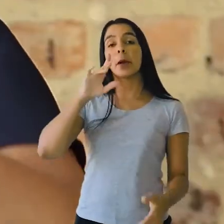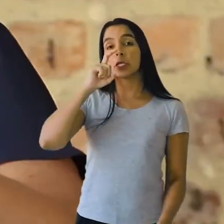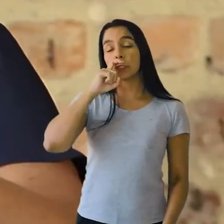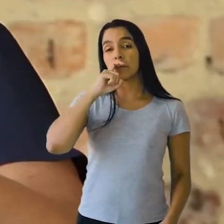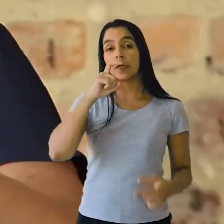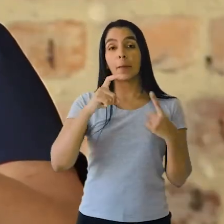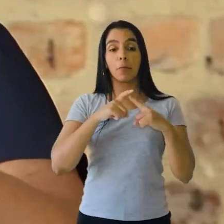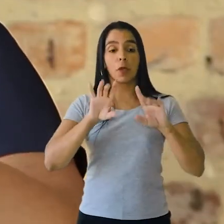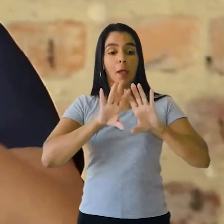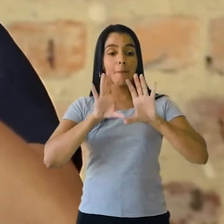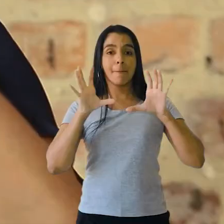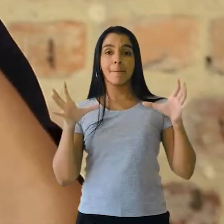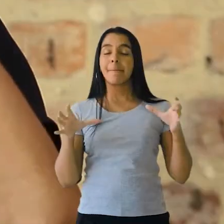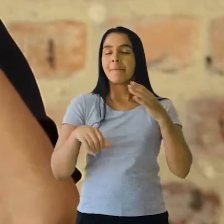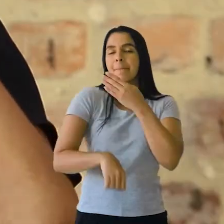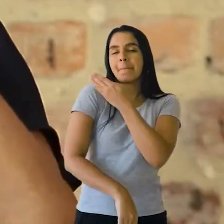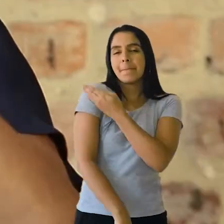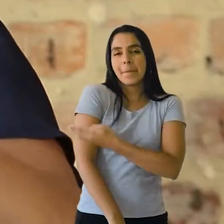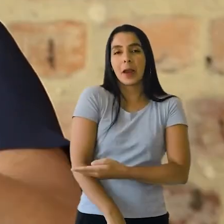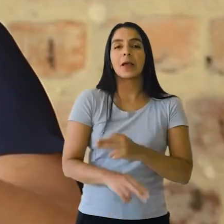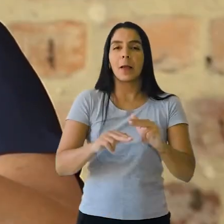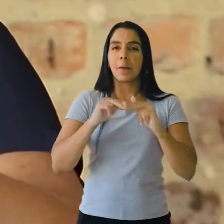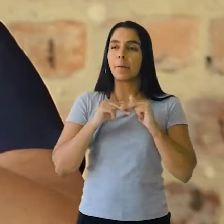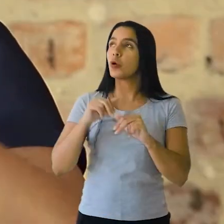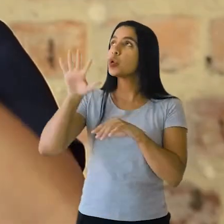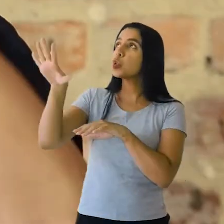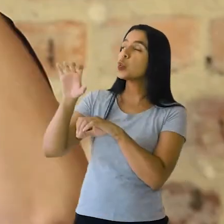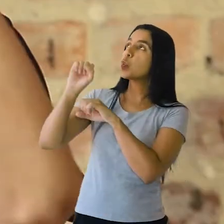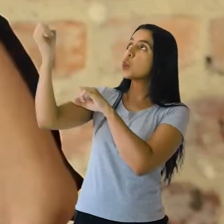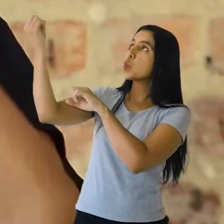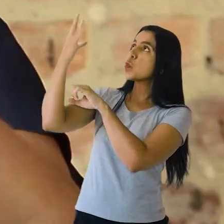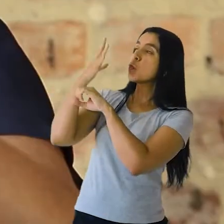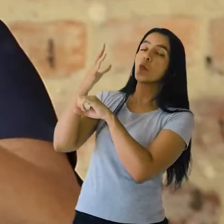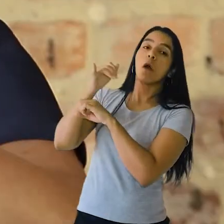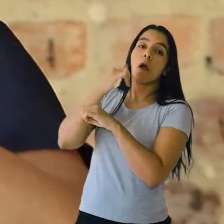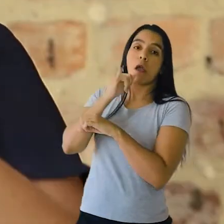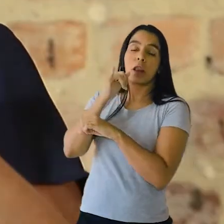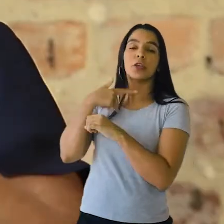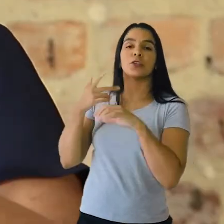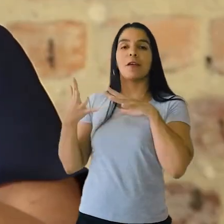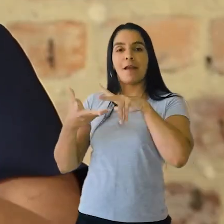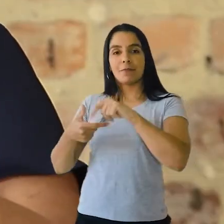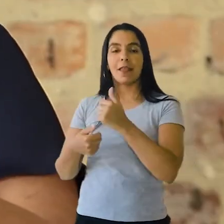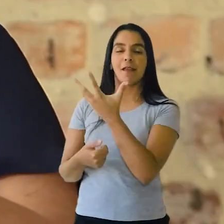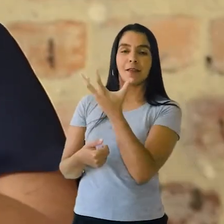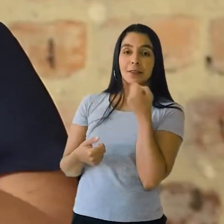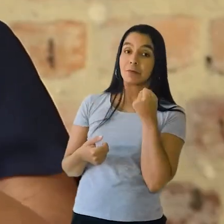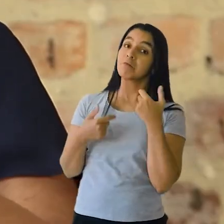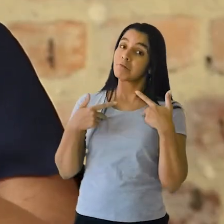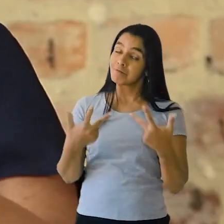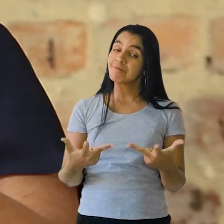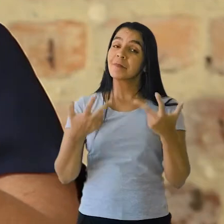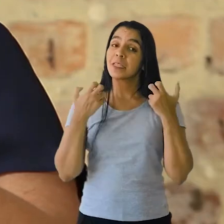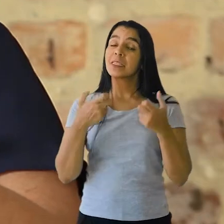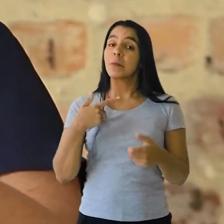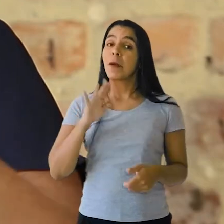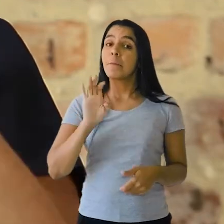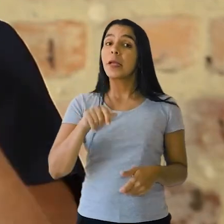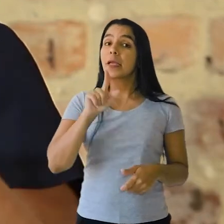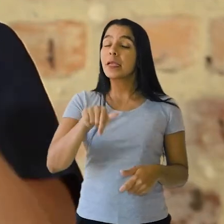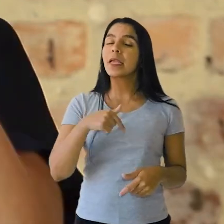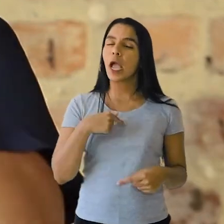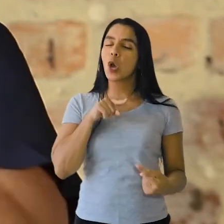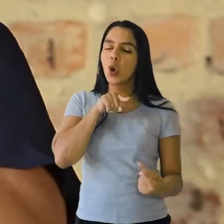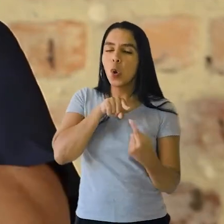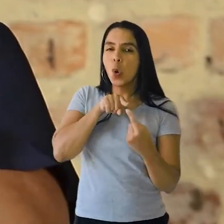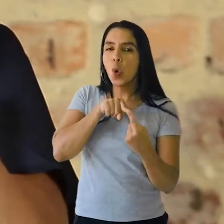um clima mais frio, né? Porque ele é uma superfície branca, que por isso ele reflete muito a energia que a Terra recebe,